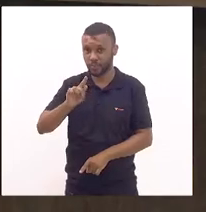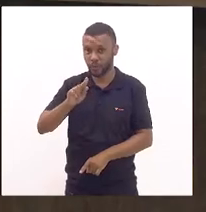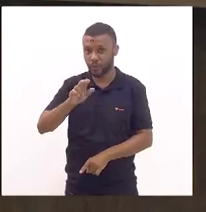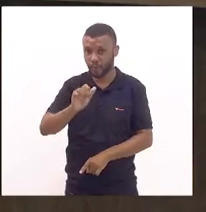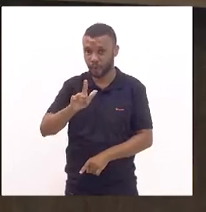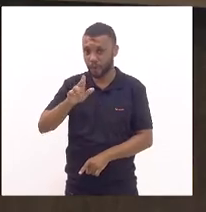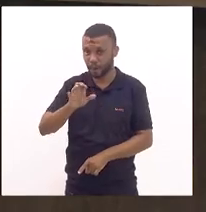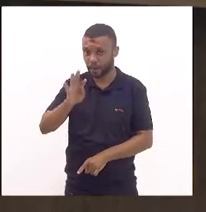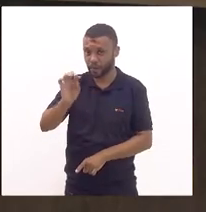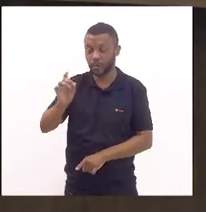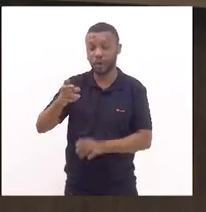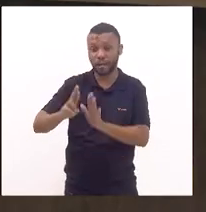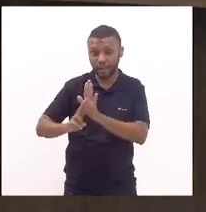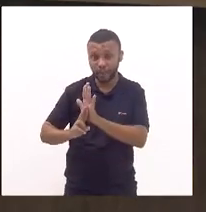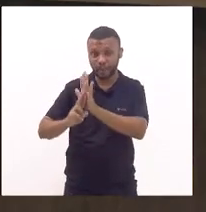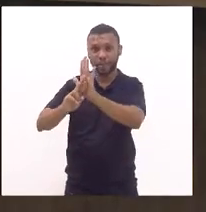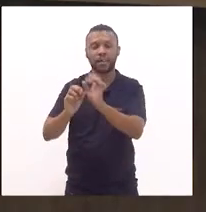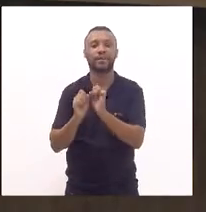Civil